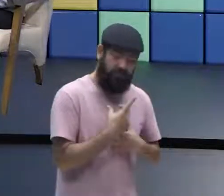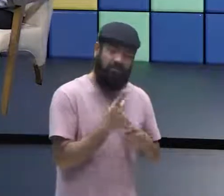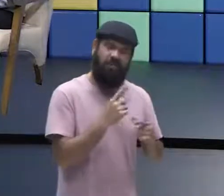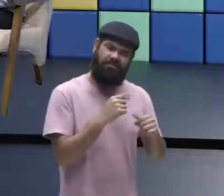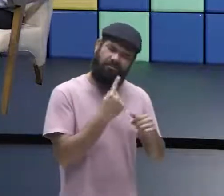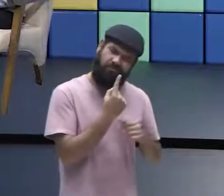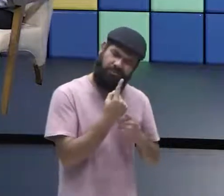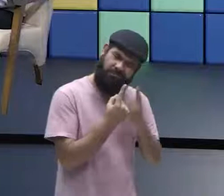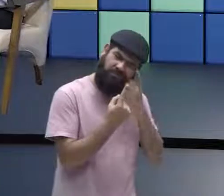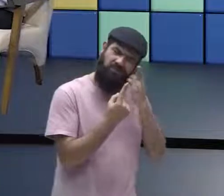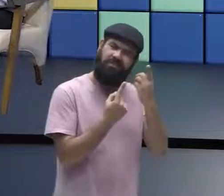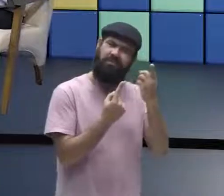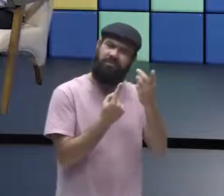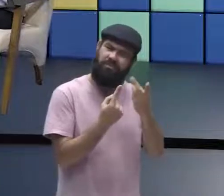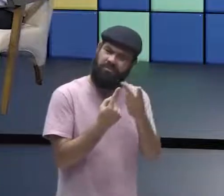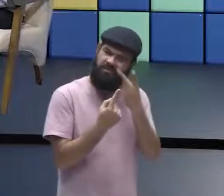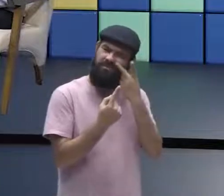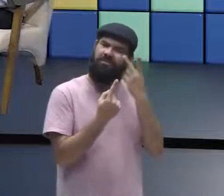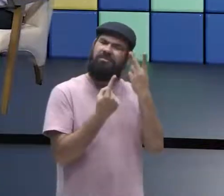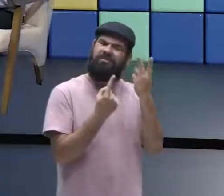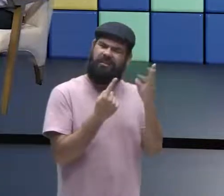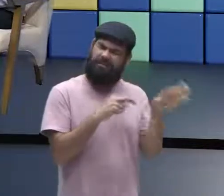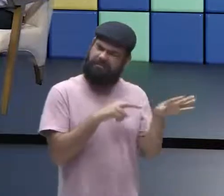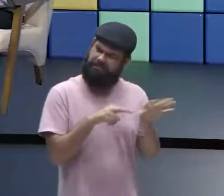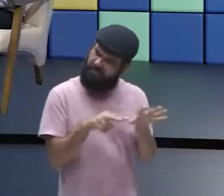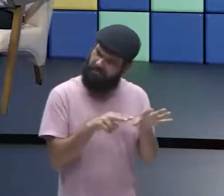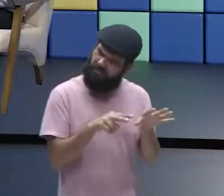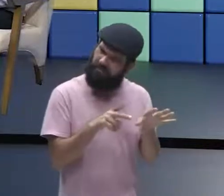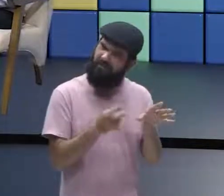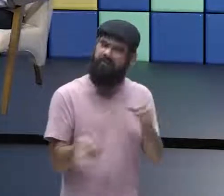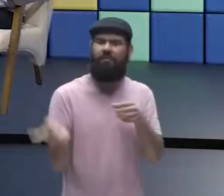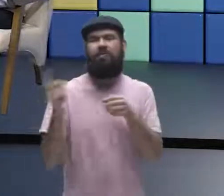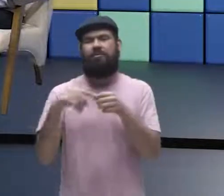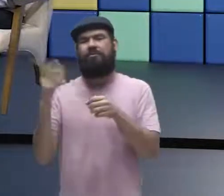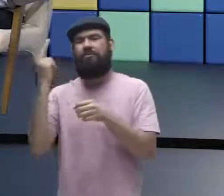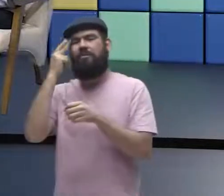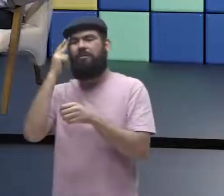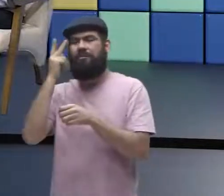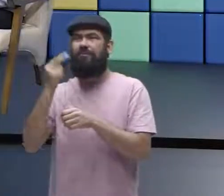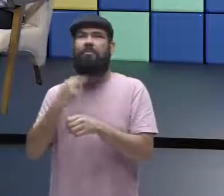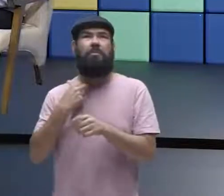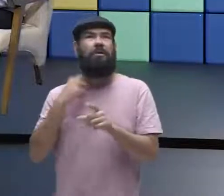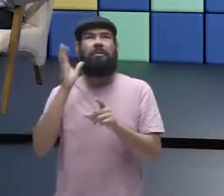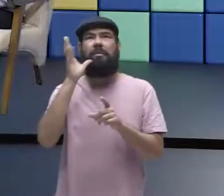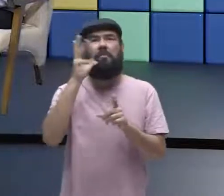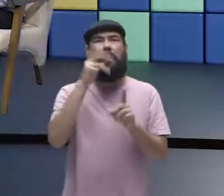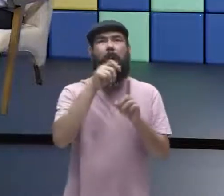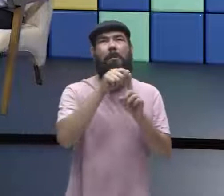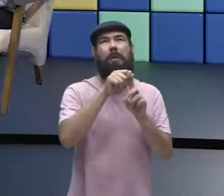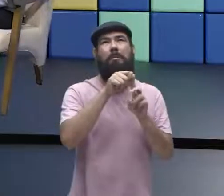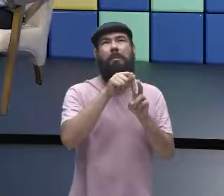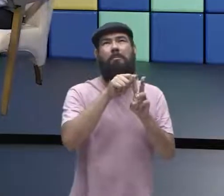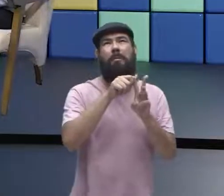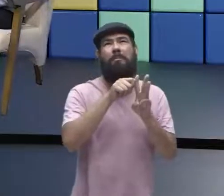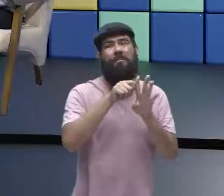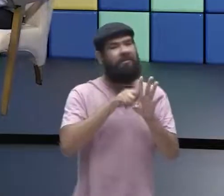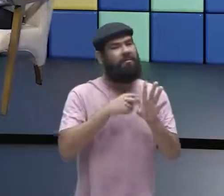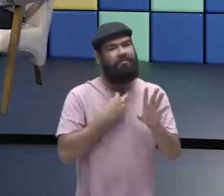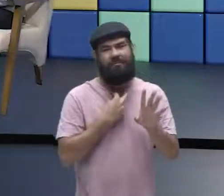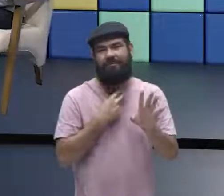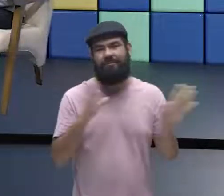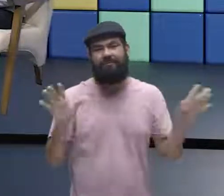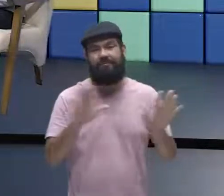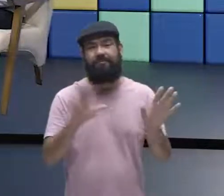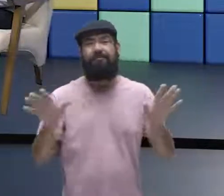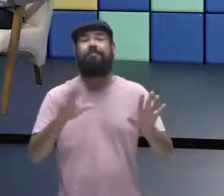lá, uns dias, semana, a gente já está se recuperando, já está bem. Só não pode ser algo muito... E é algo, Leilane, que a gente tem